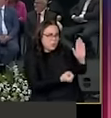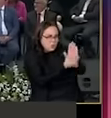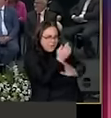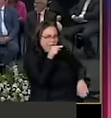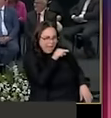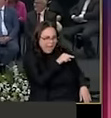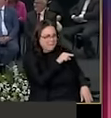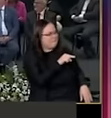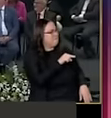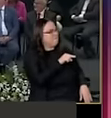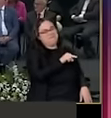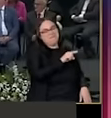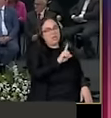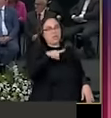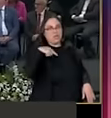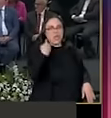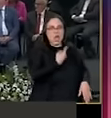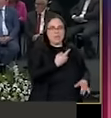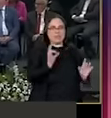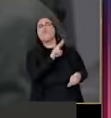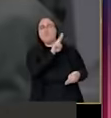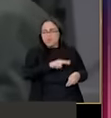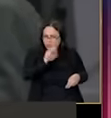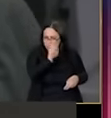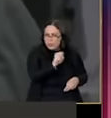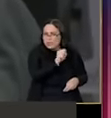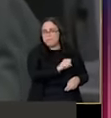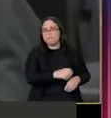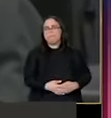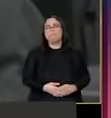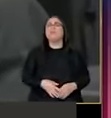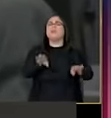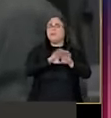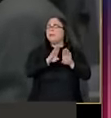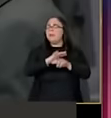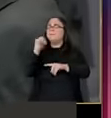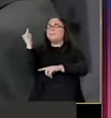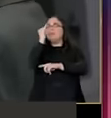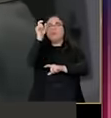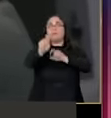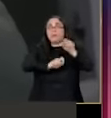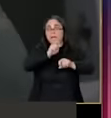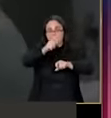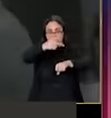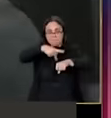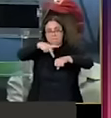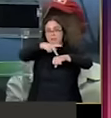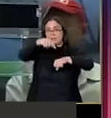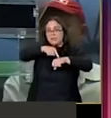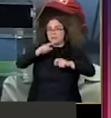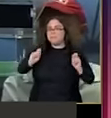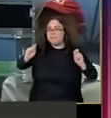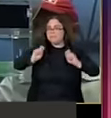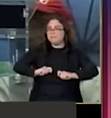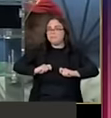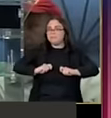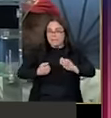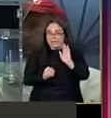viaja. Só viaja o Lula, que não é o rei nu. É o